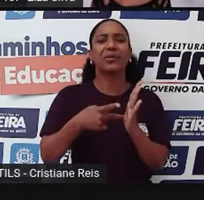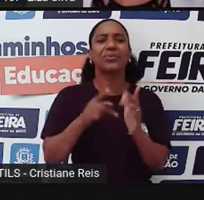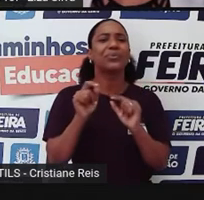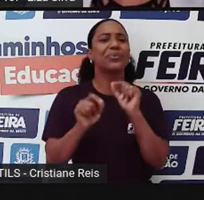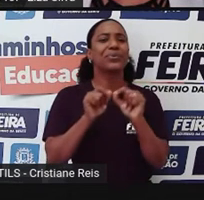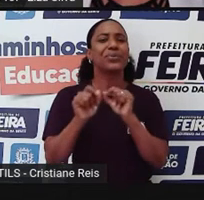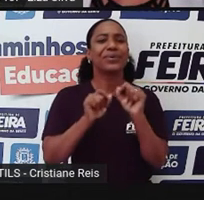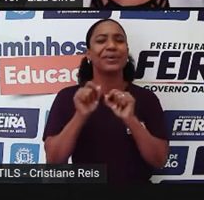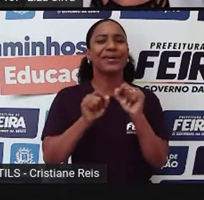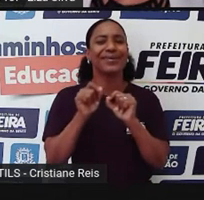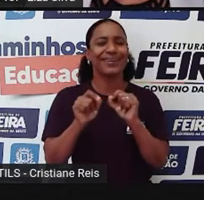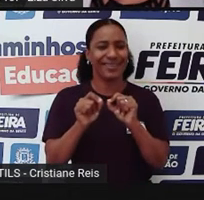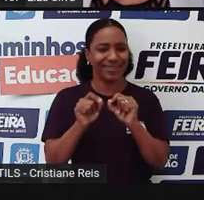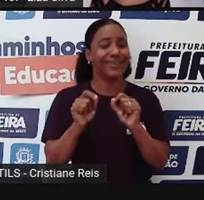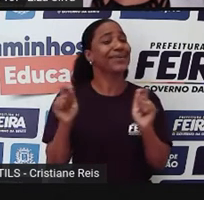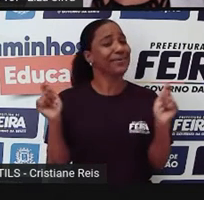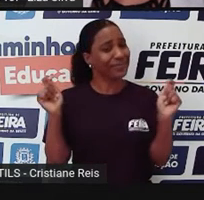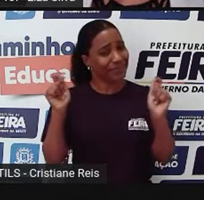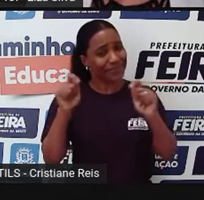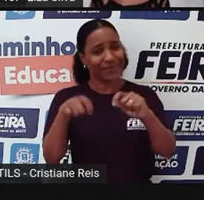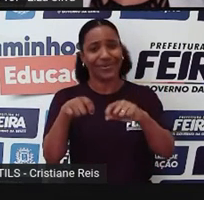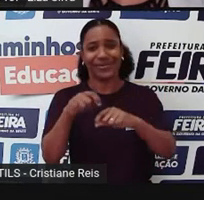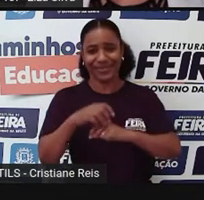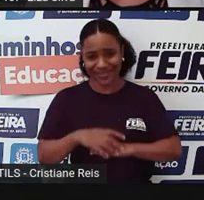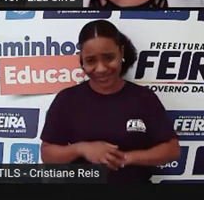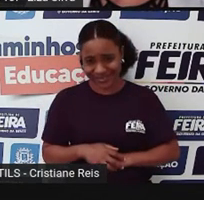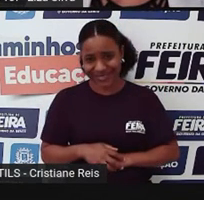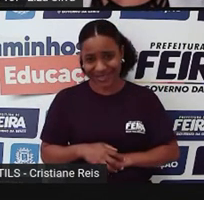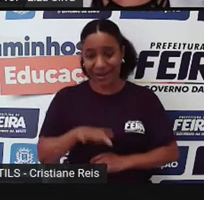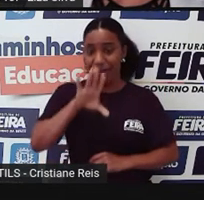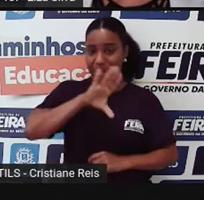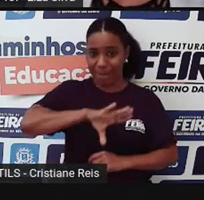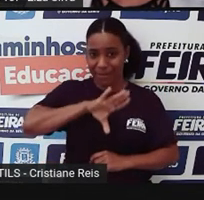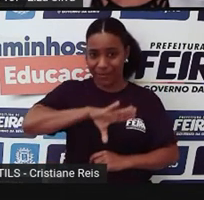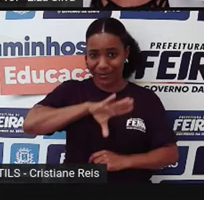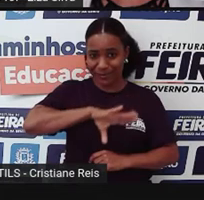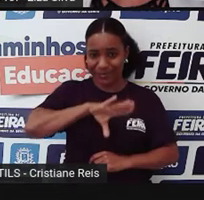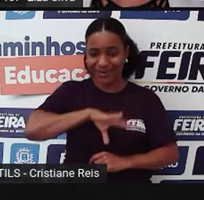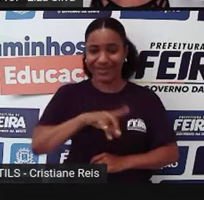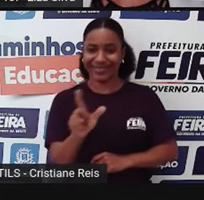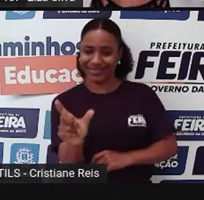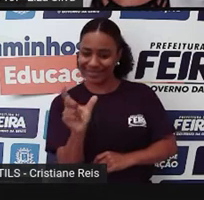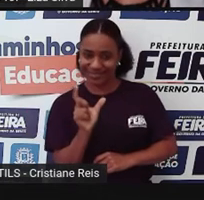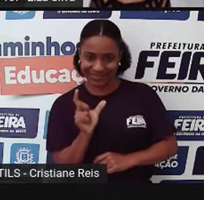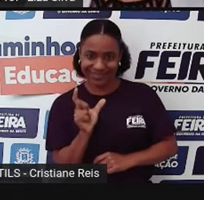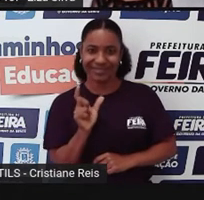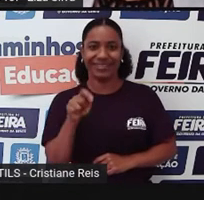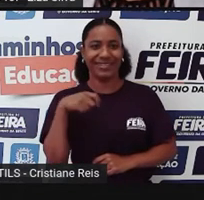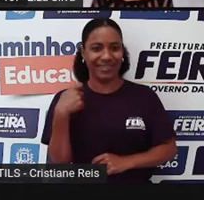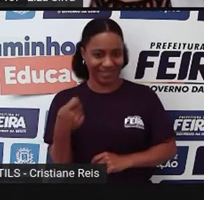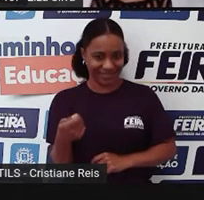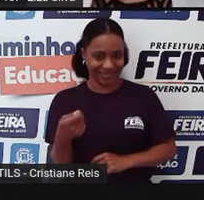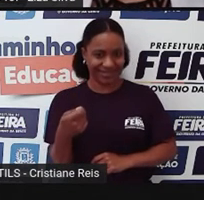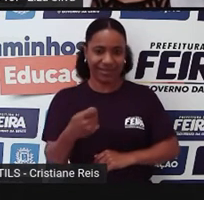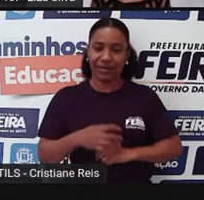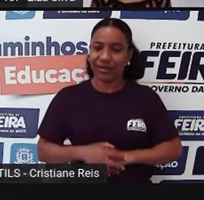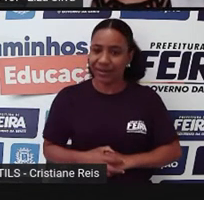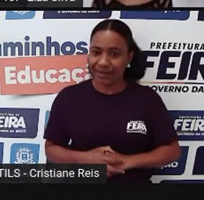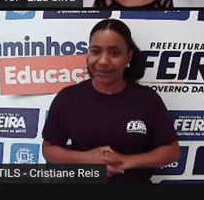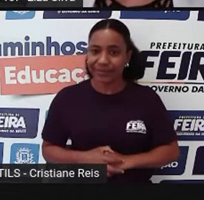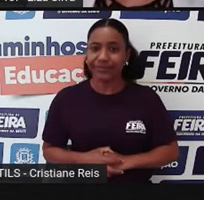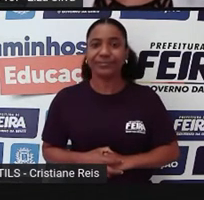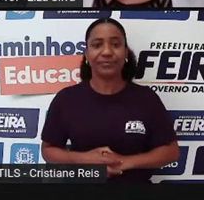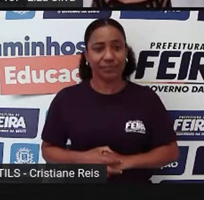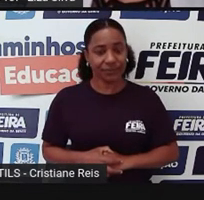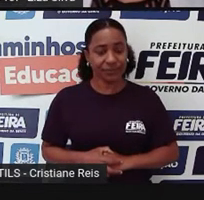cadaste turminha O que significa teacher ok bom e quando surgem